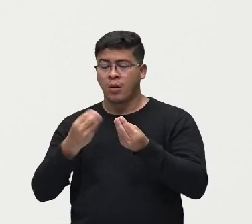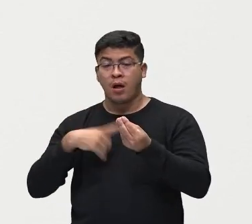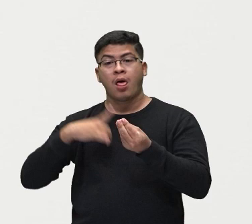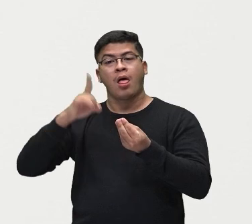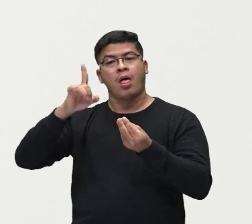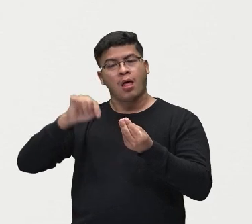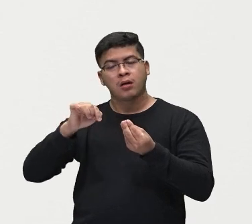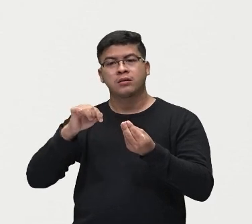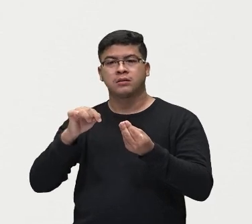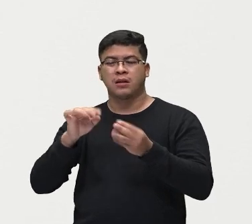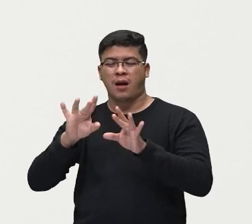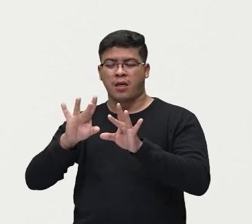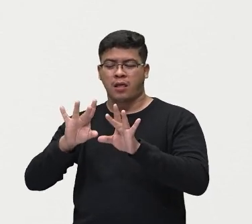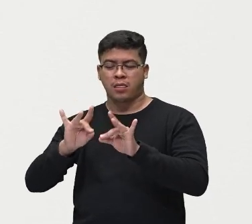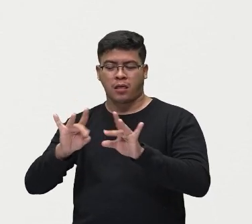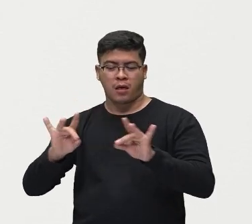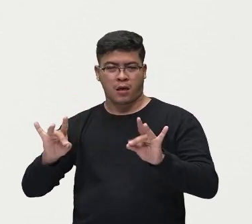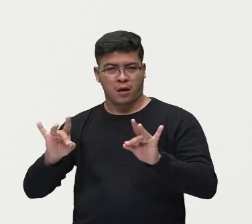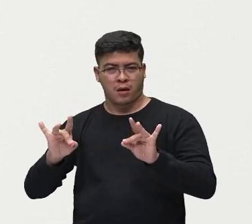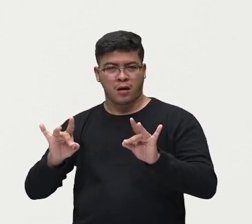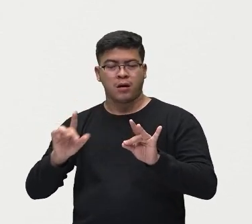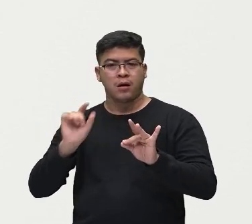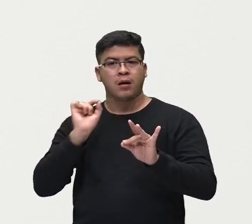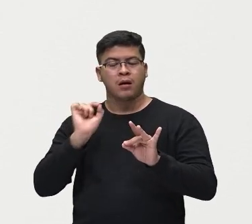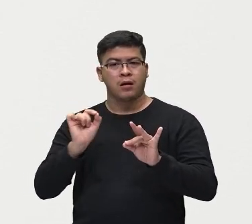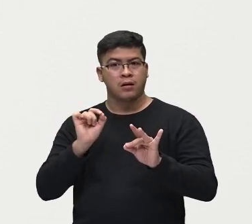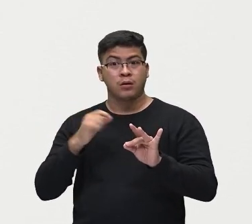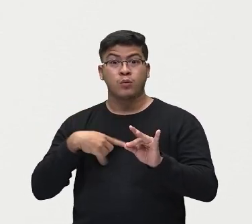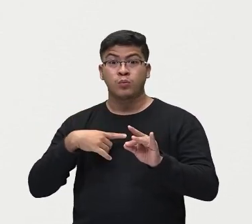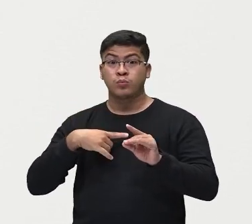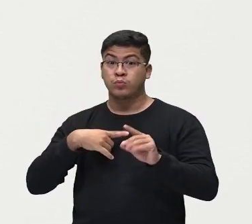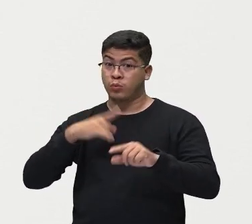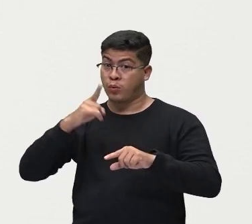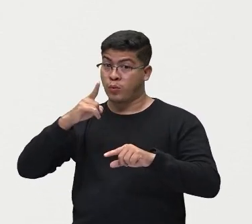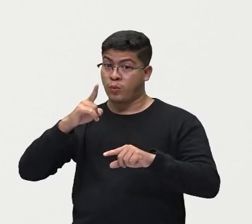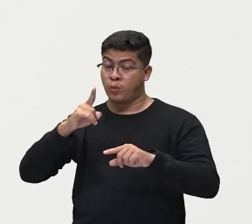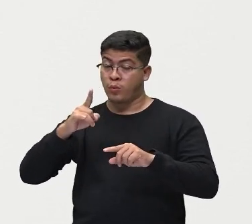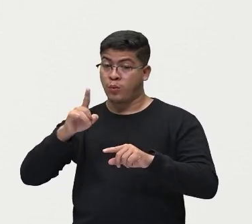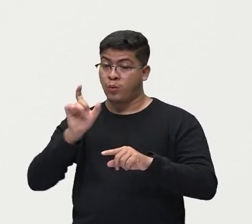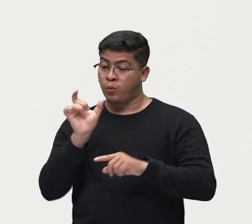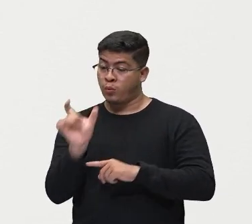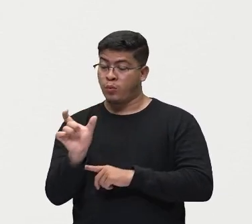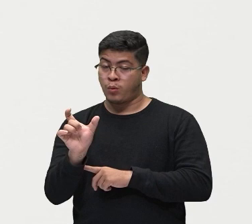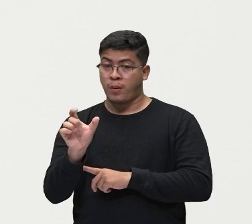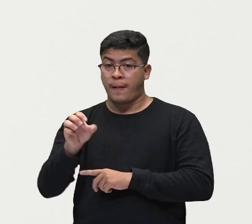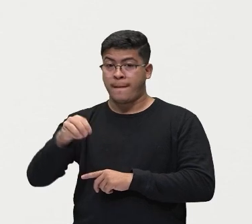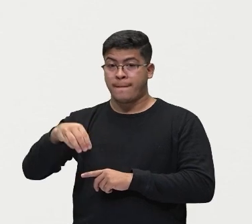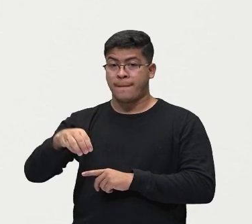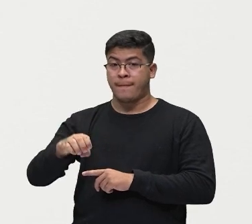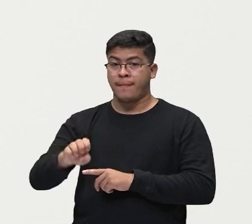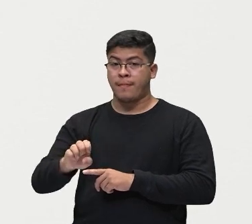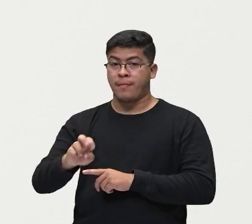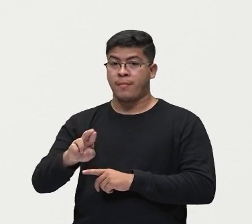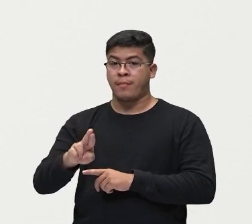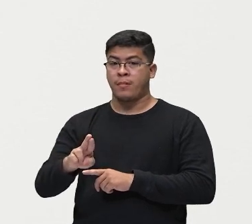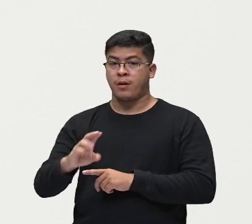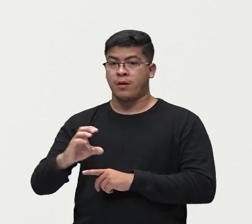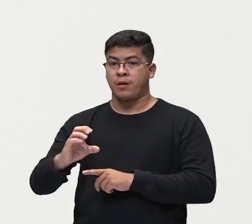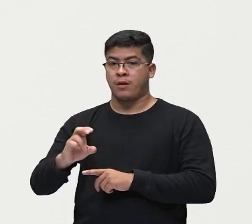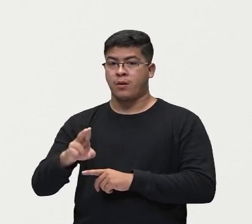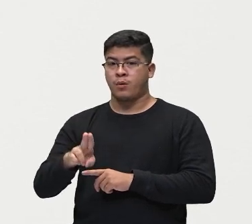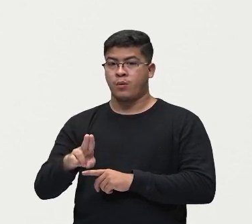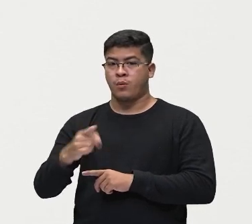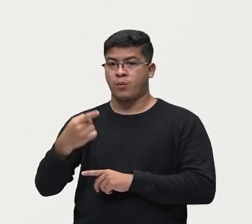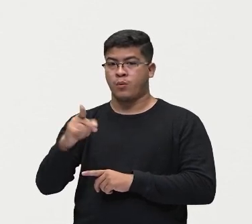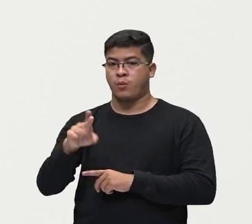não esqueçam, o elemento mercúrio é o único metal